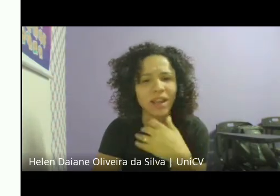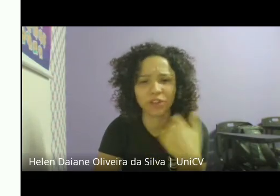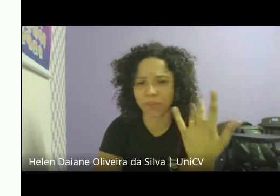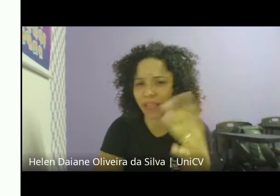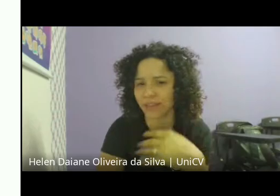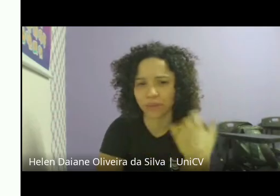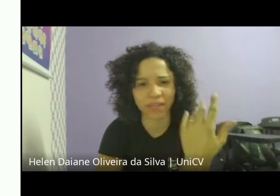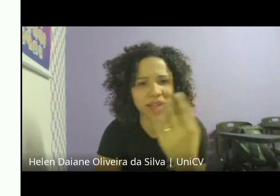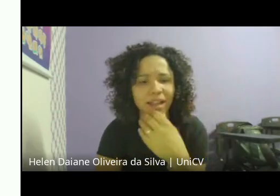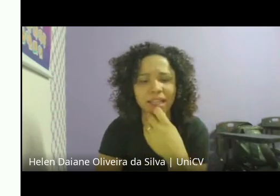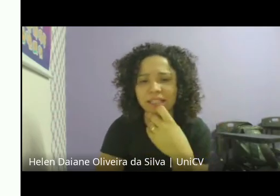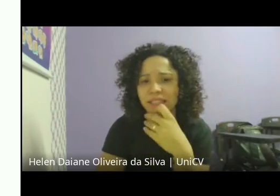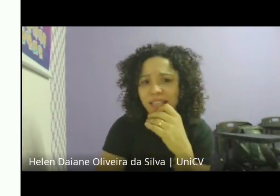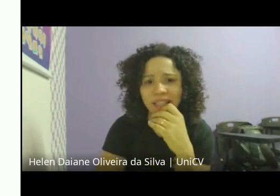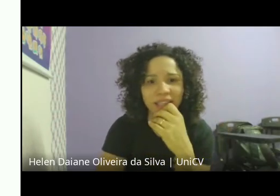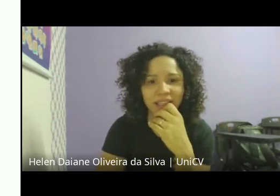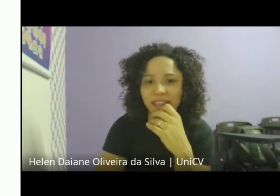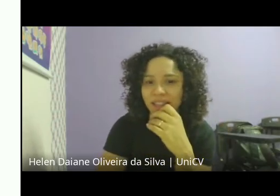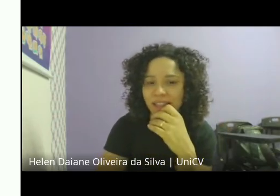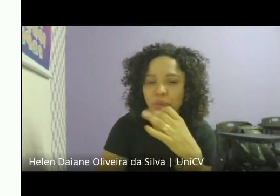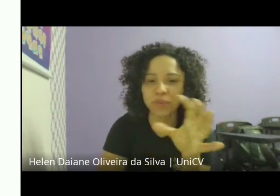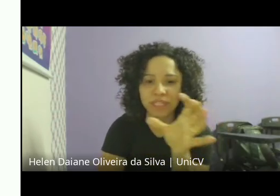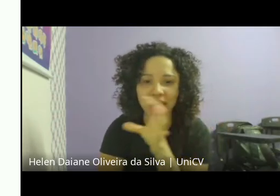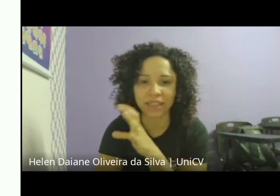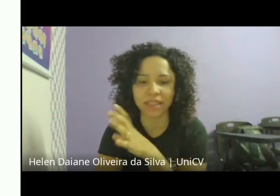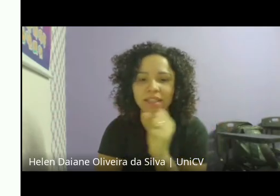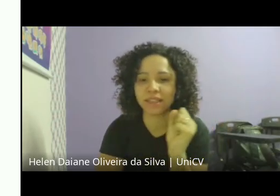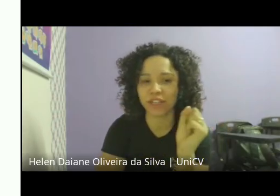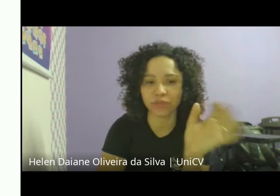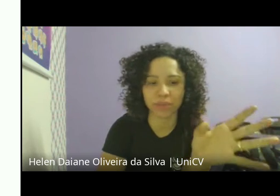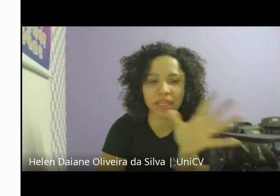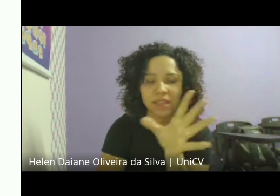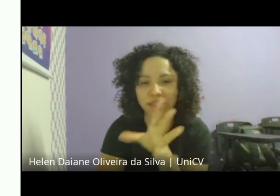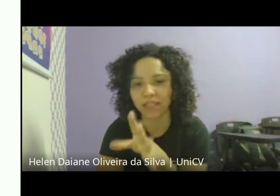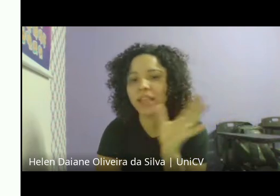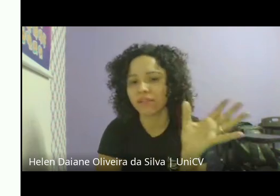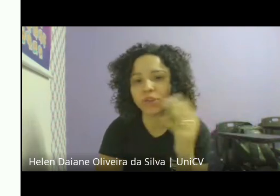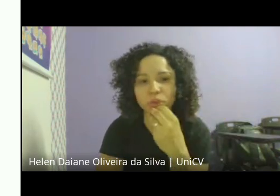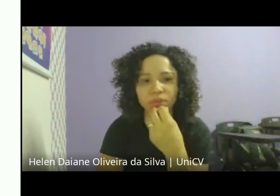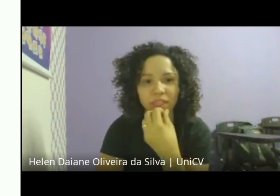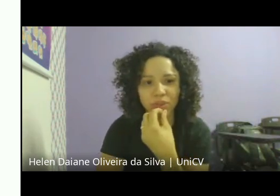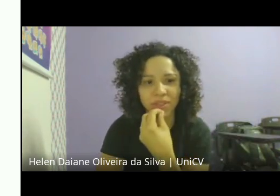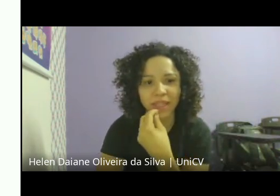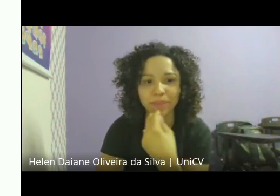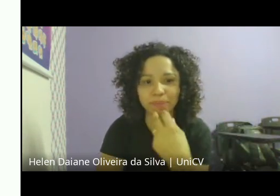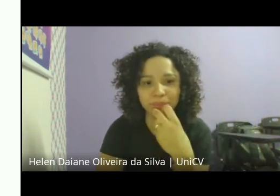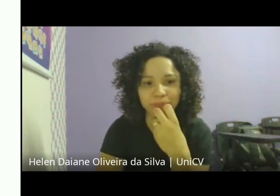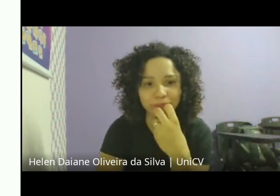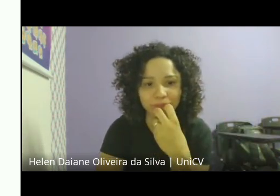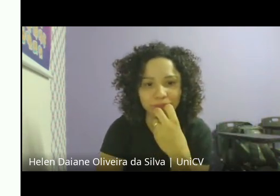curtir. Alfabeto, numerais, alguns sinais, assim, sinais de família, sinais, vários contextos,